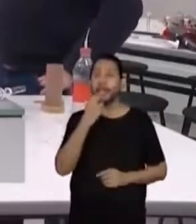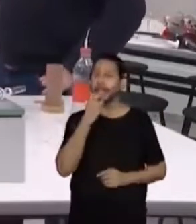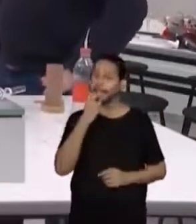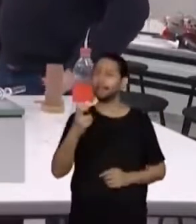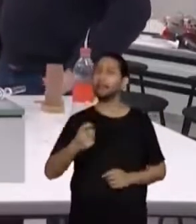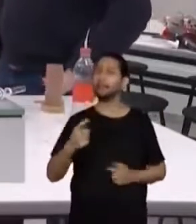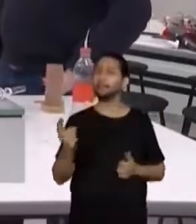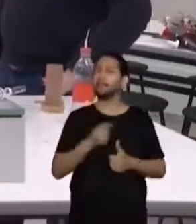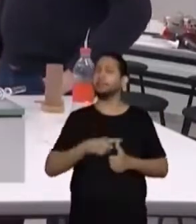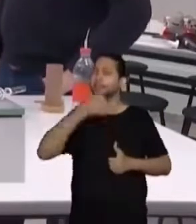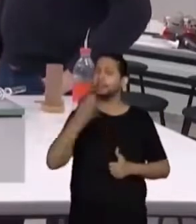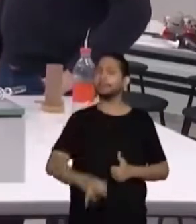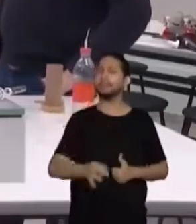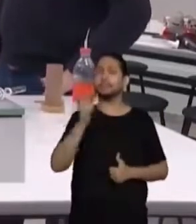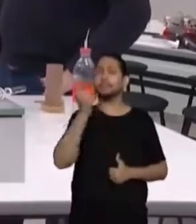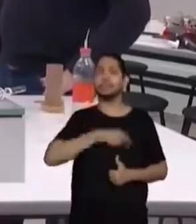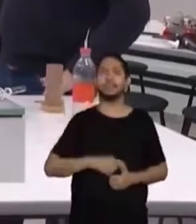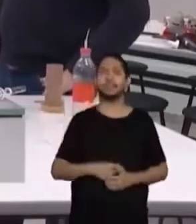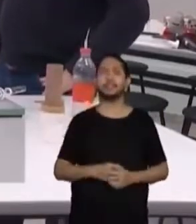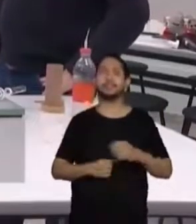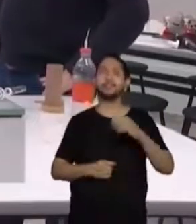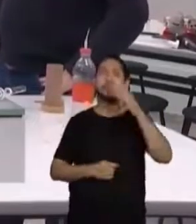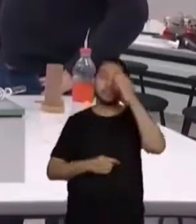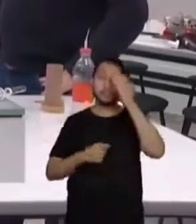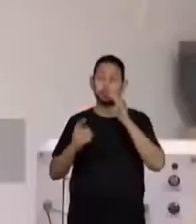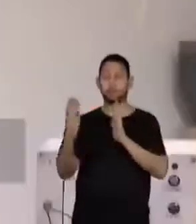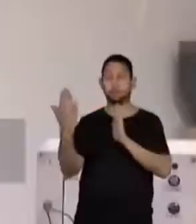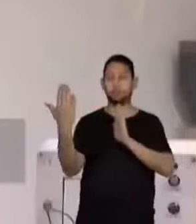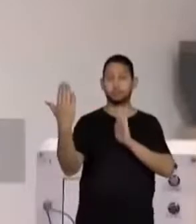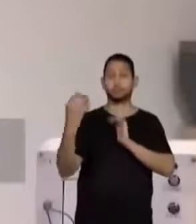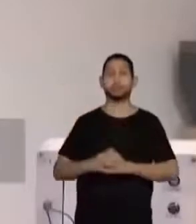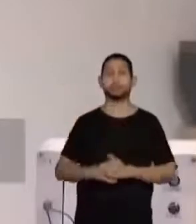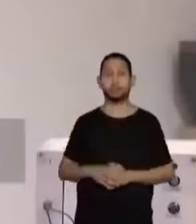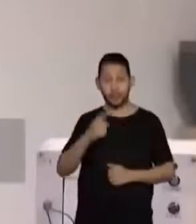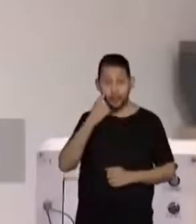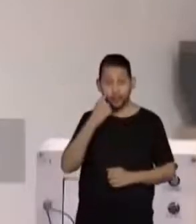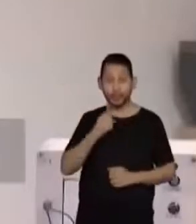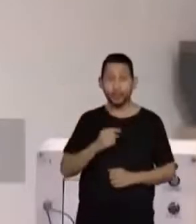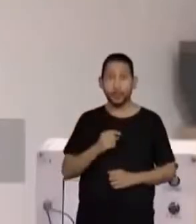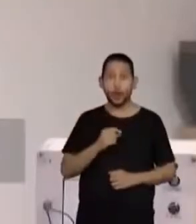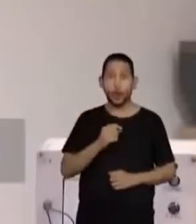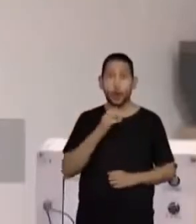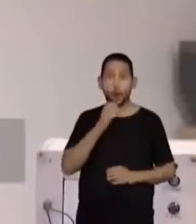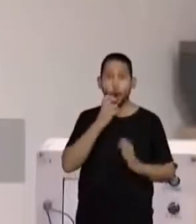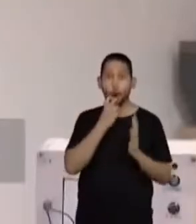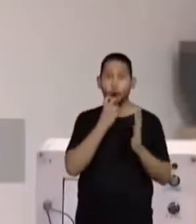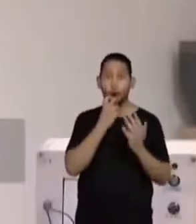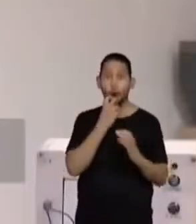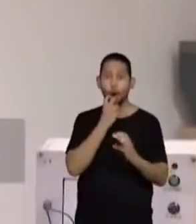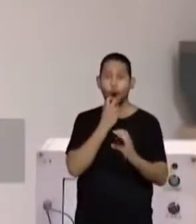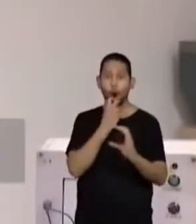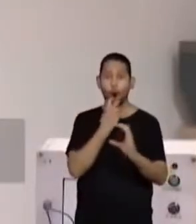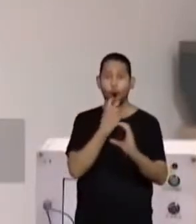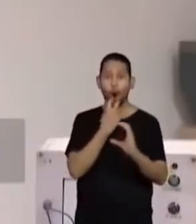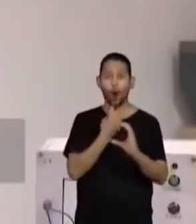ser útil aqui, hein? Vamos ver onde tá o negócio. Vamos ver aqui, certinho.